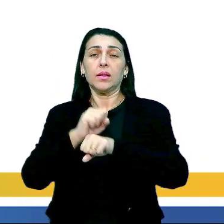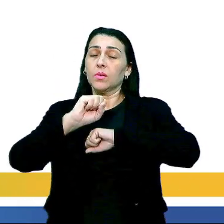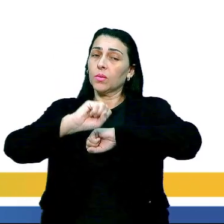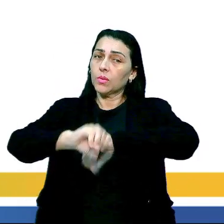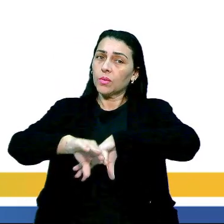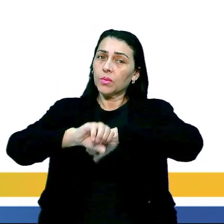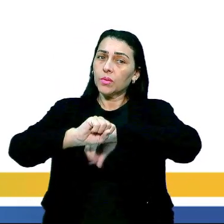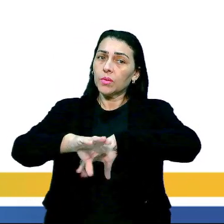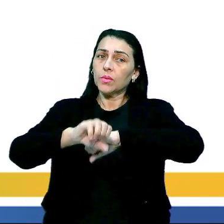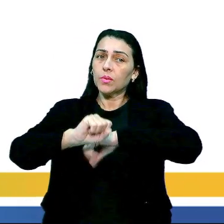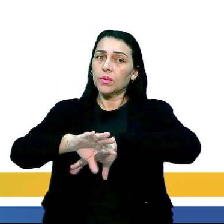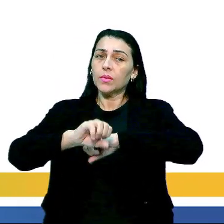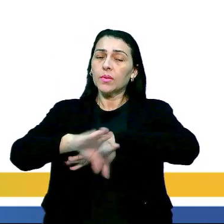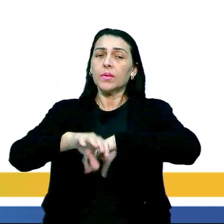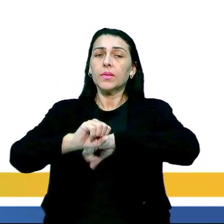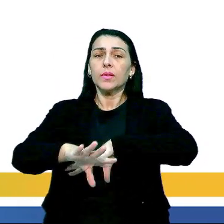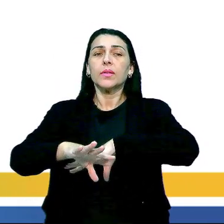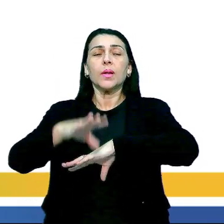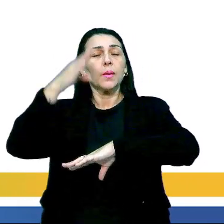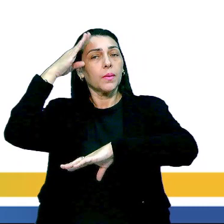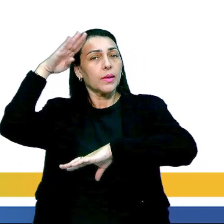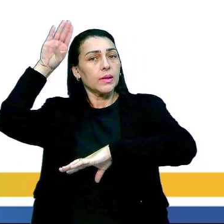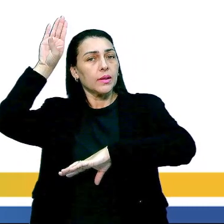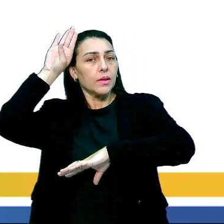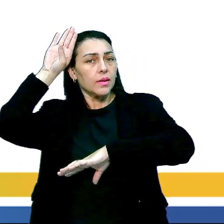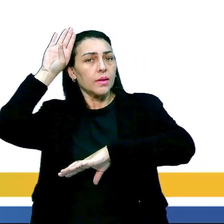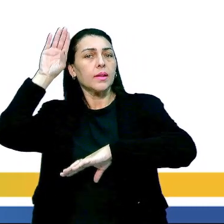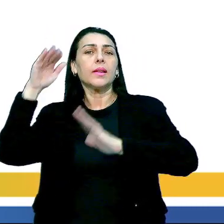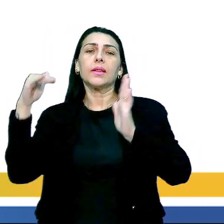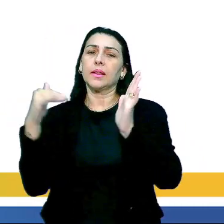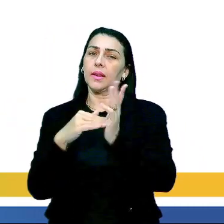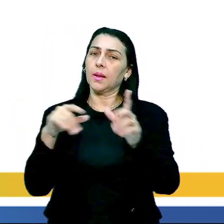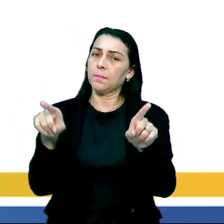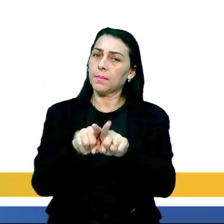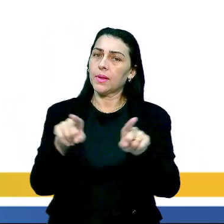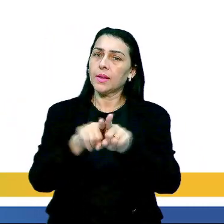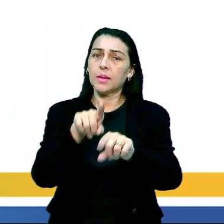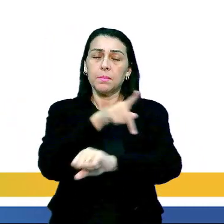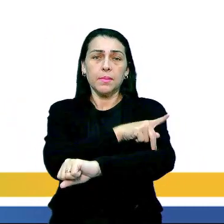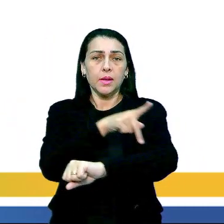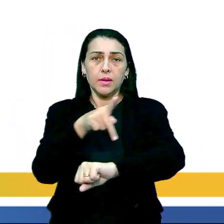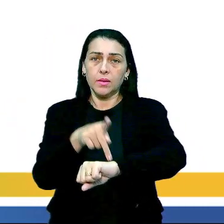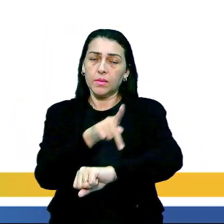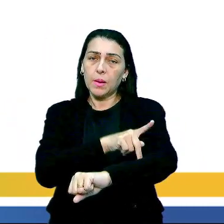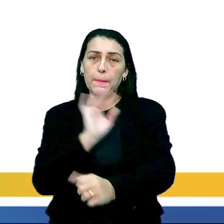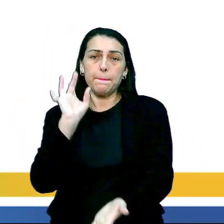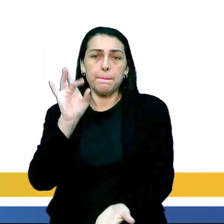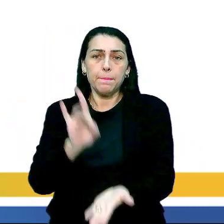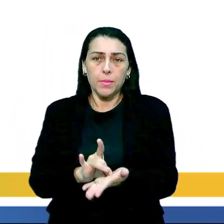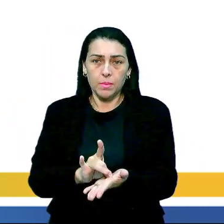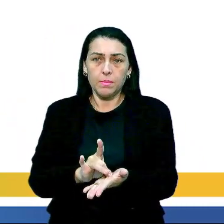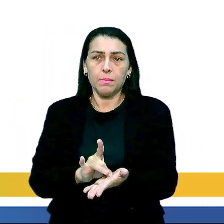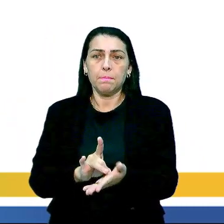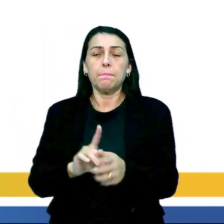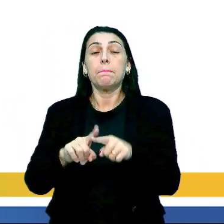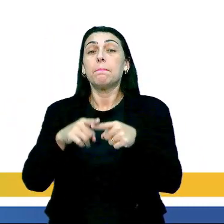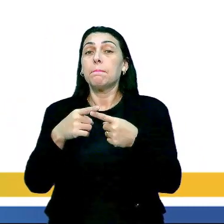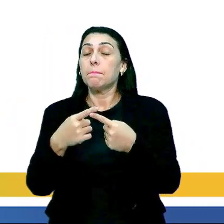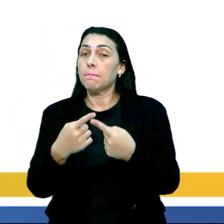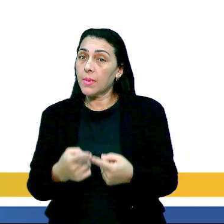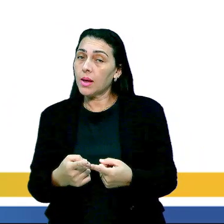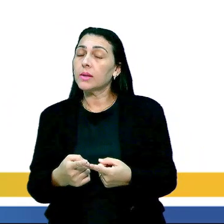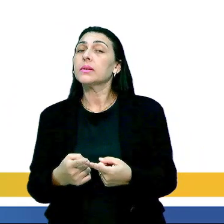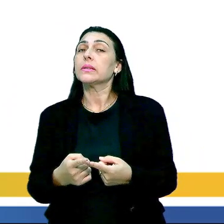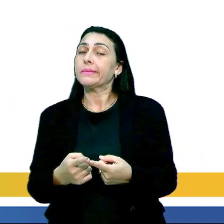na teoria educacional crítica e até mesmo nas pedagogias oficiais, mesmo